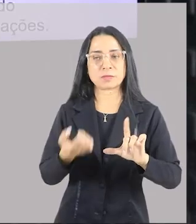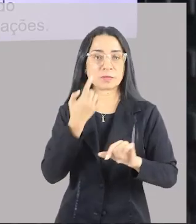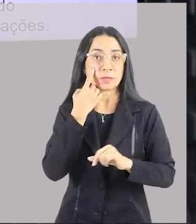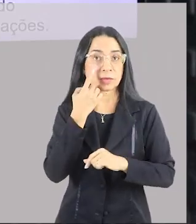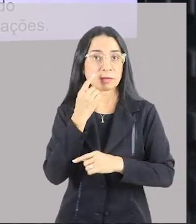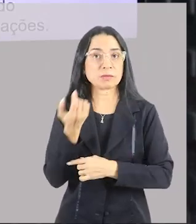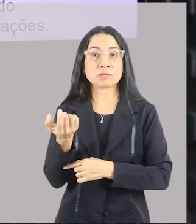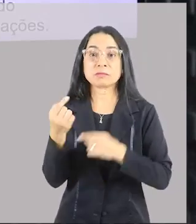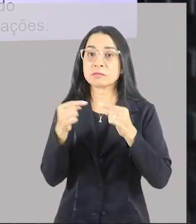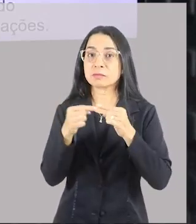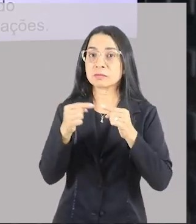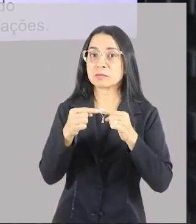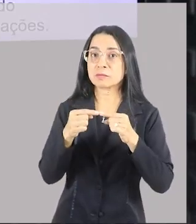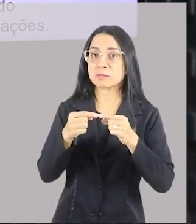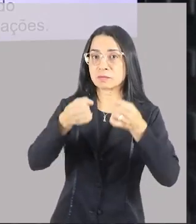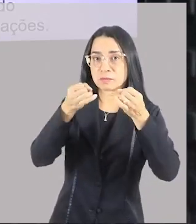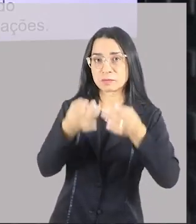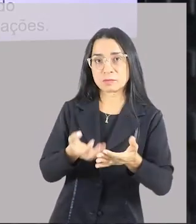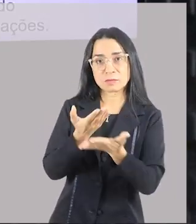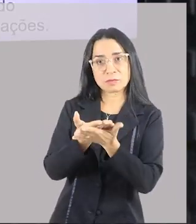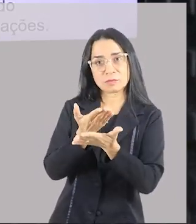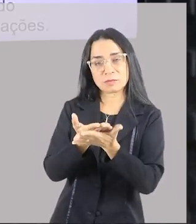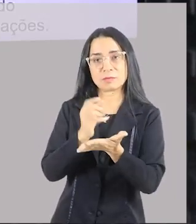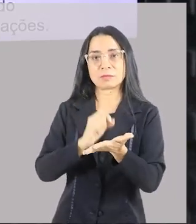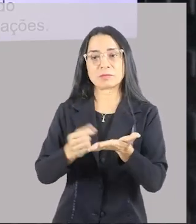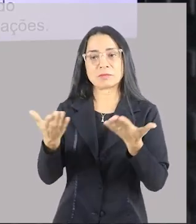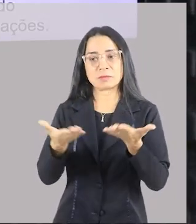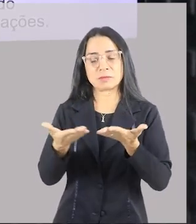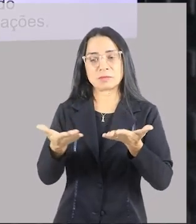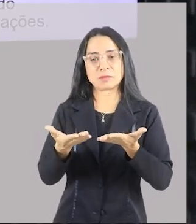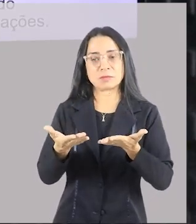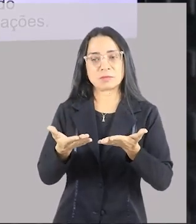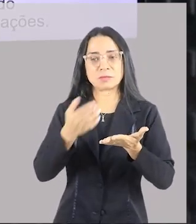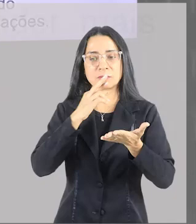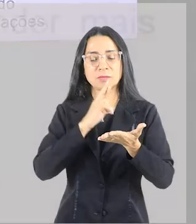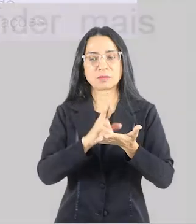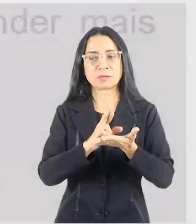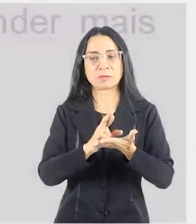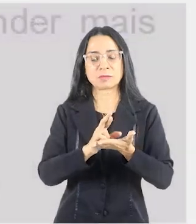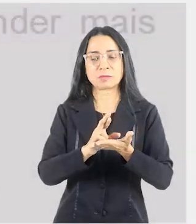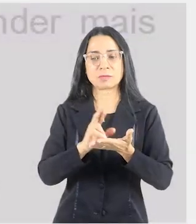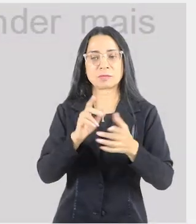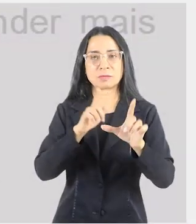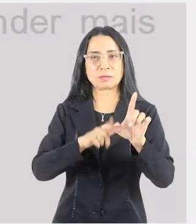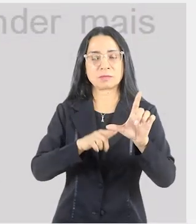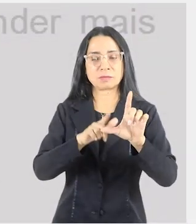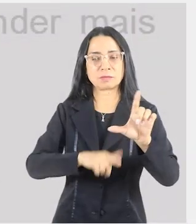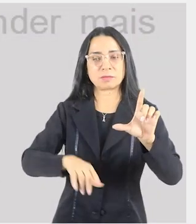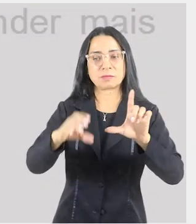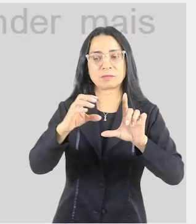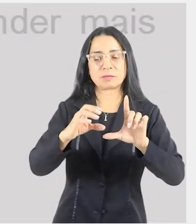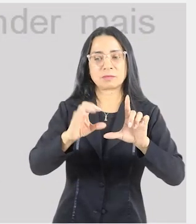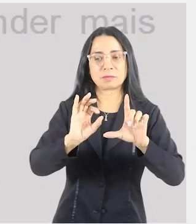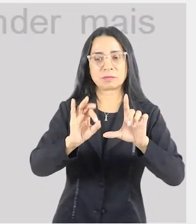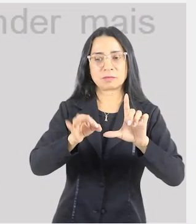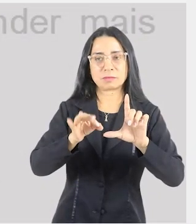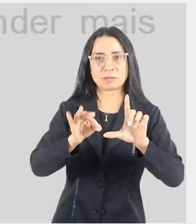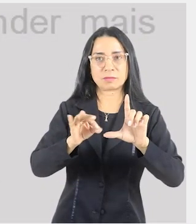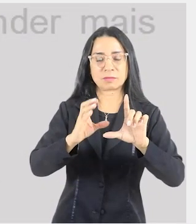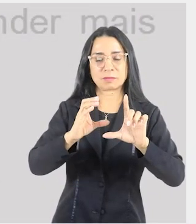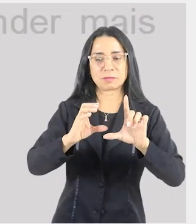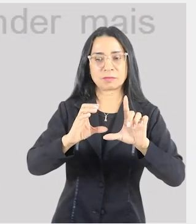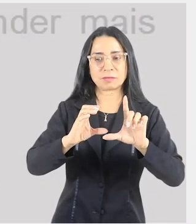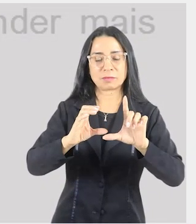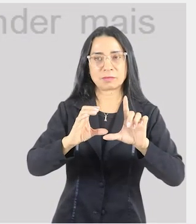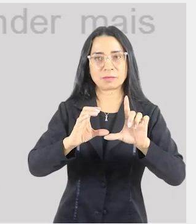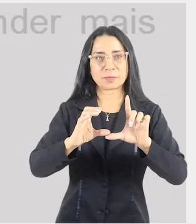Avaliem, de acordo com os debates da sala de aula de hoje, a resposta, portanto, está correta no gabarito C. A